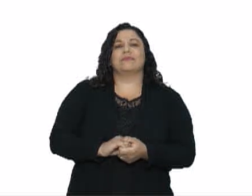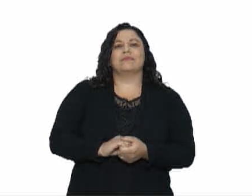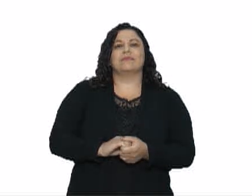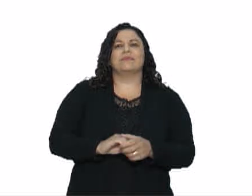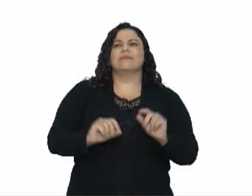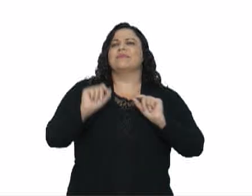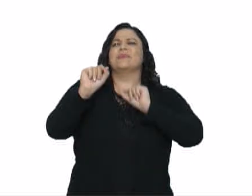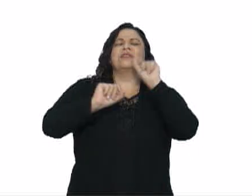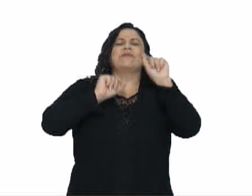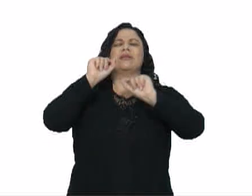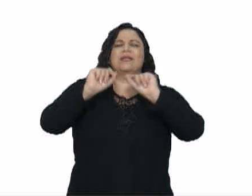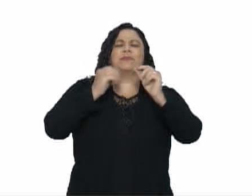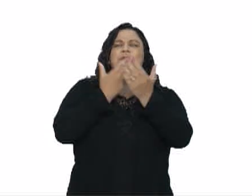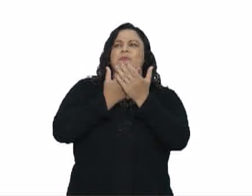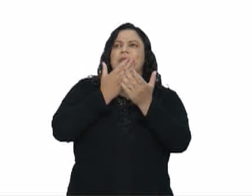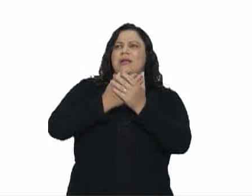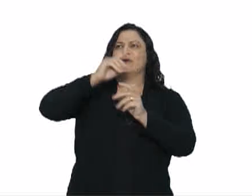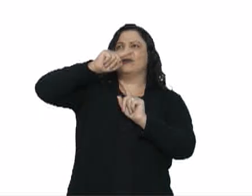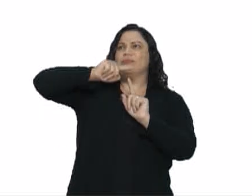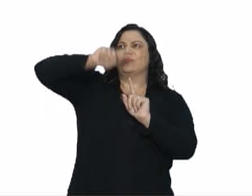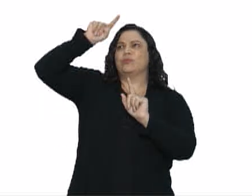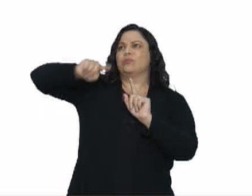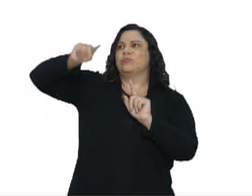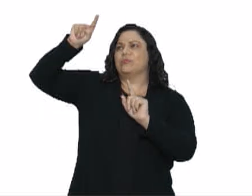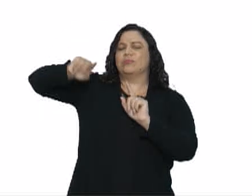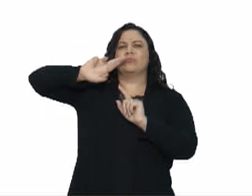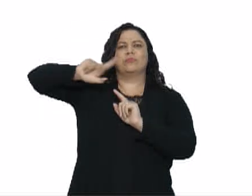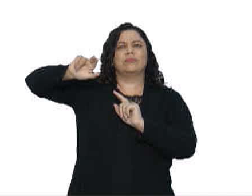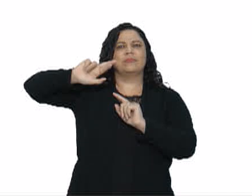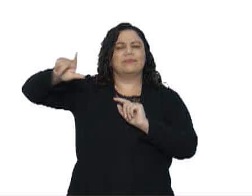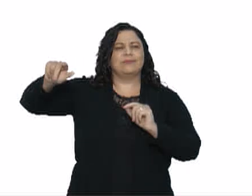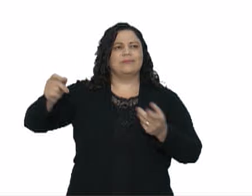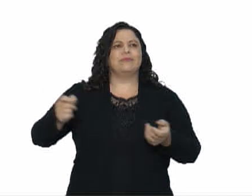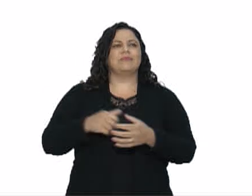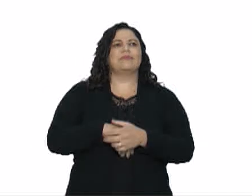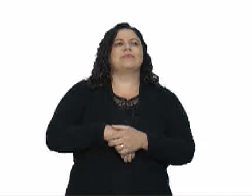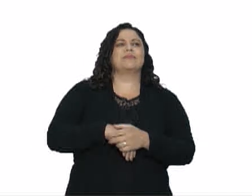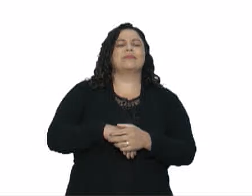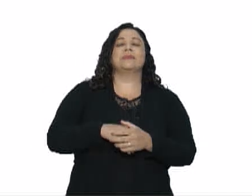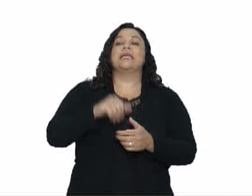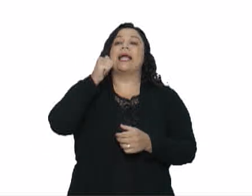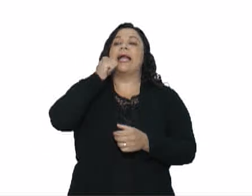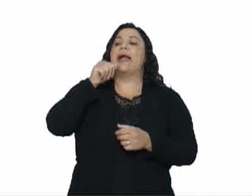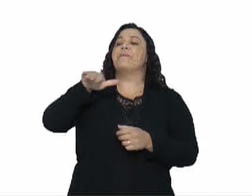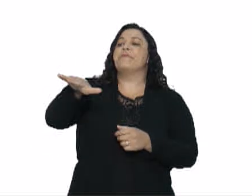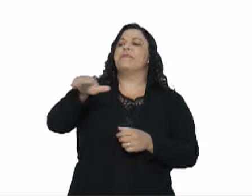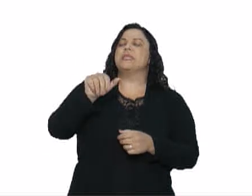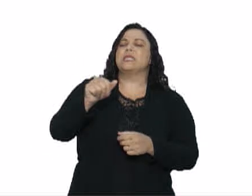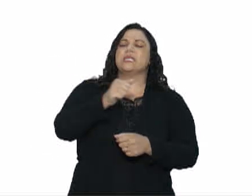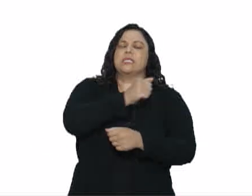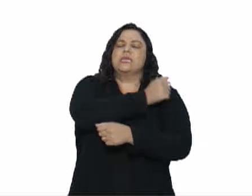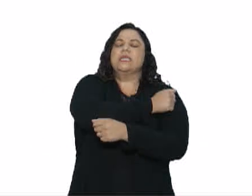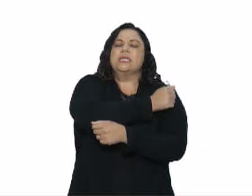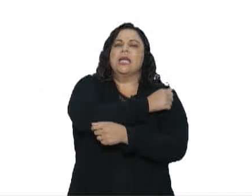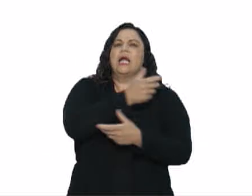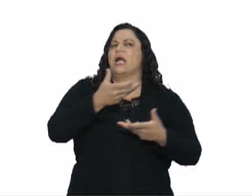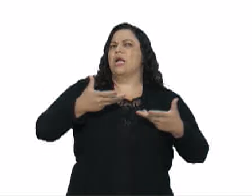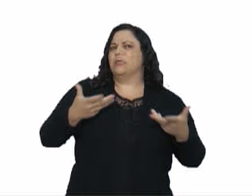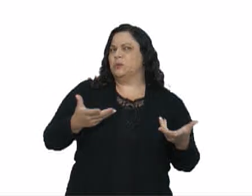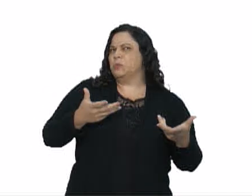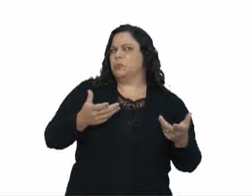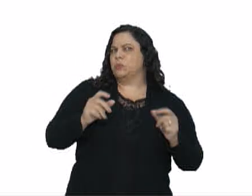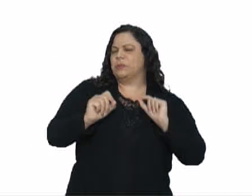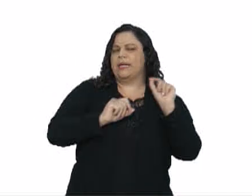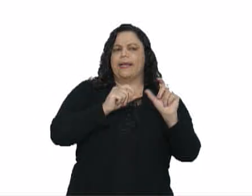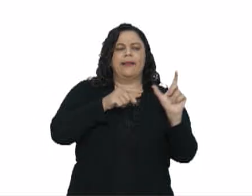sobre acentuação gráfica. E ela chama a primeira aluna. Rossi, a palavra, ó, examen, se acentua?